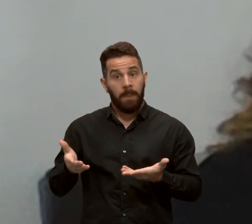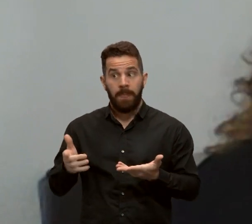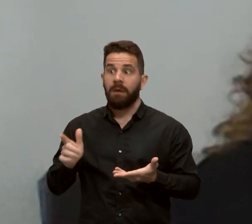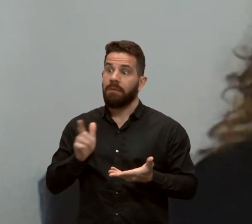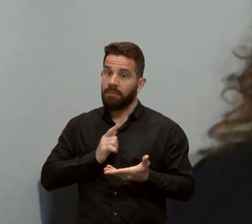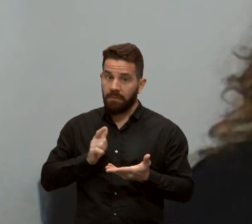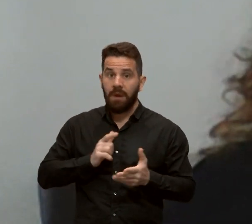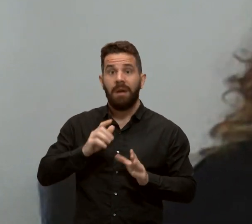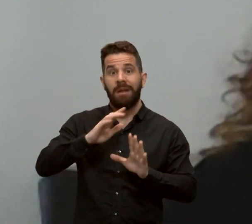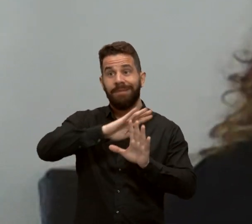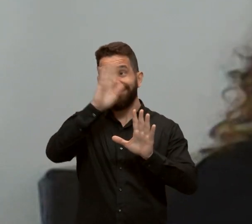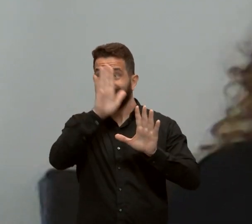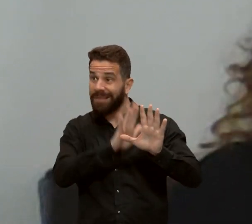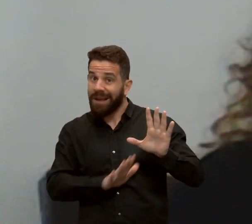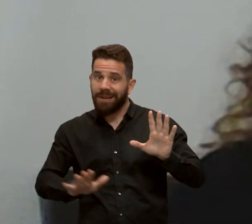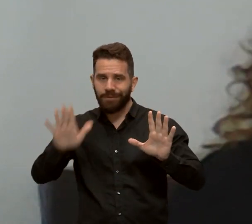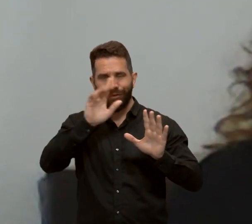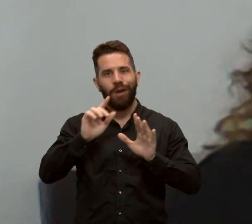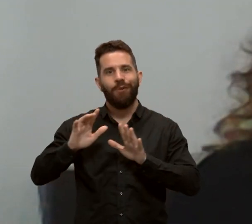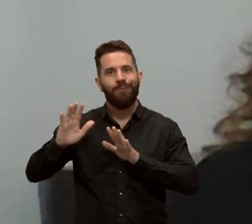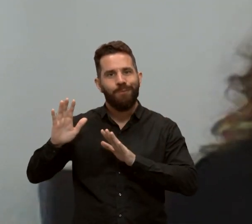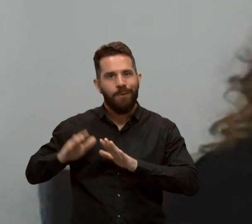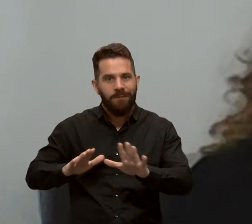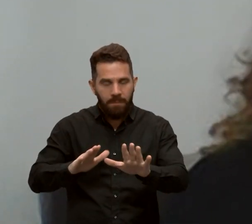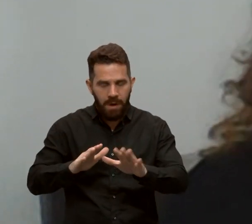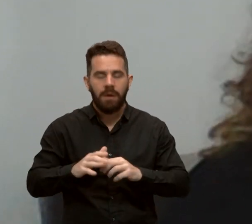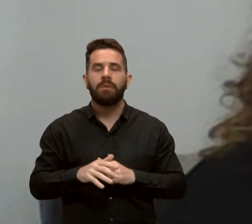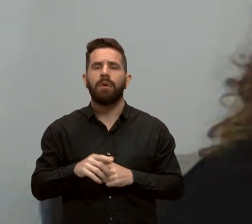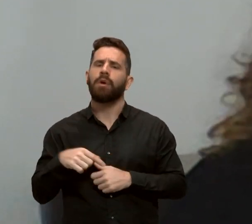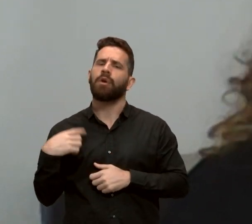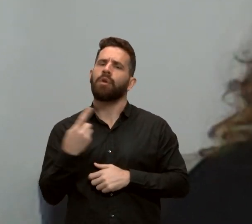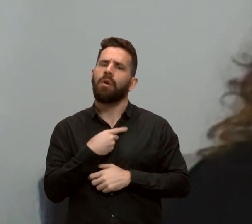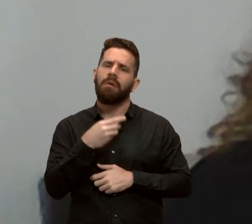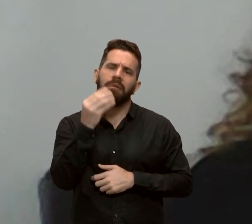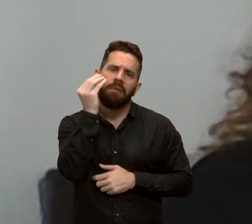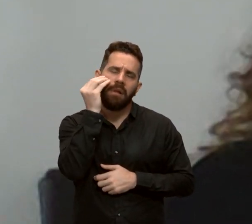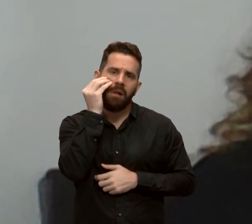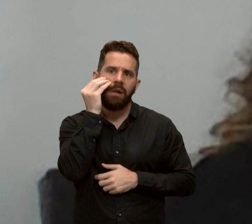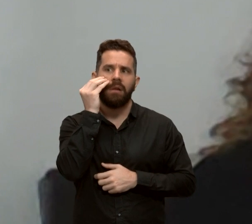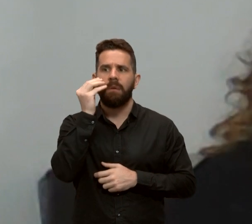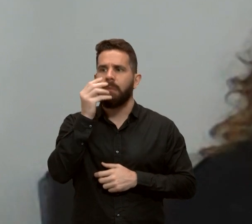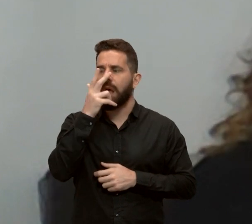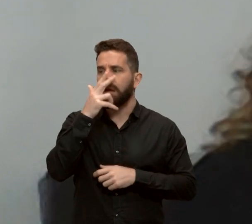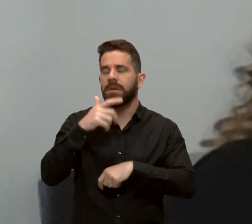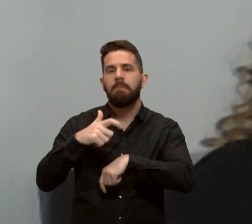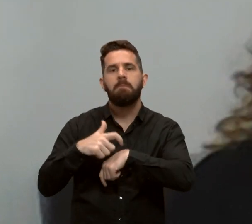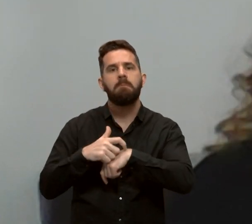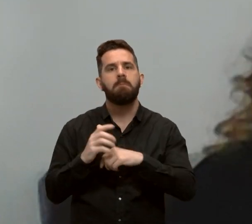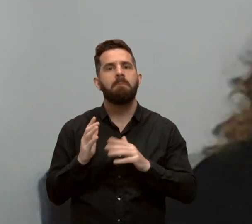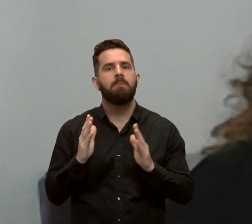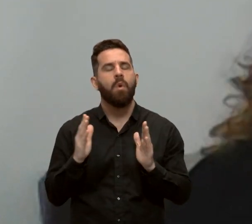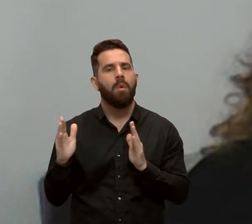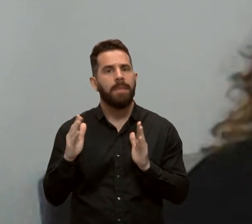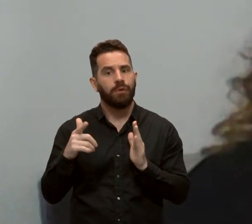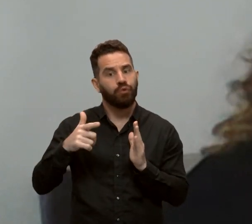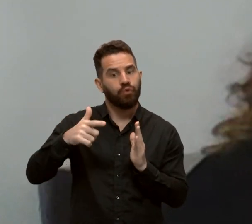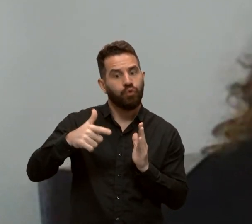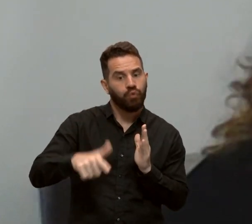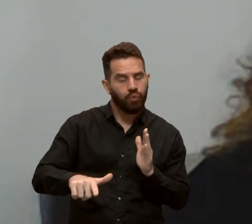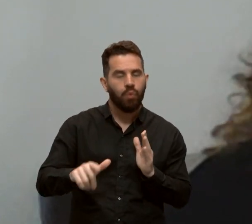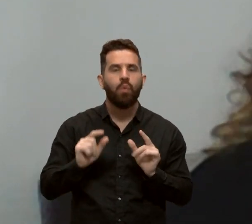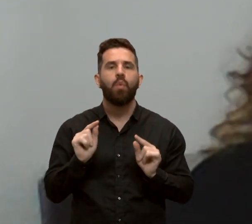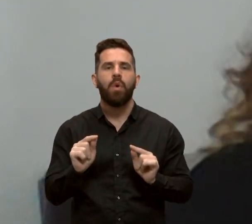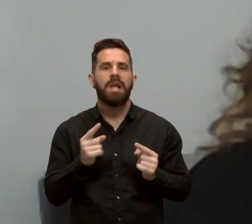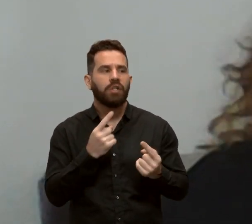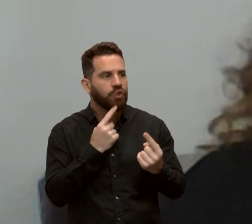popular também de direitos humanos, a perspectiva é abrir mais um momento, mais uma vez, o